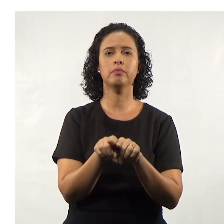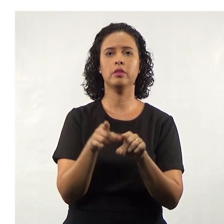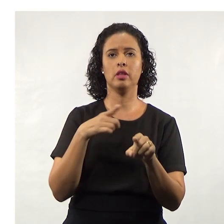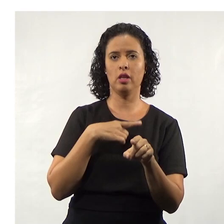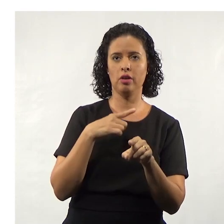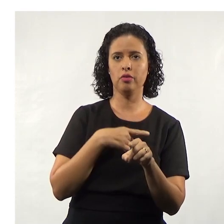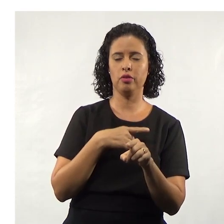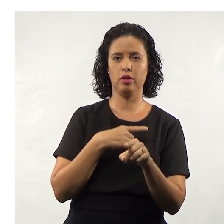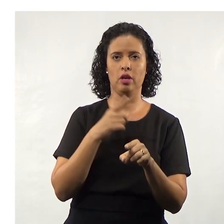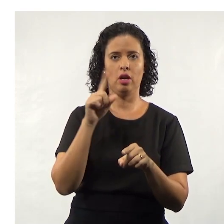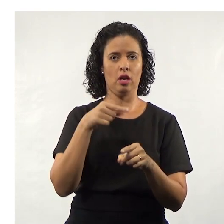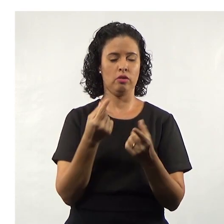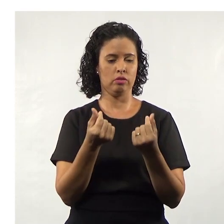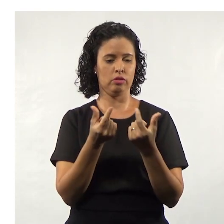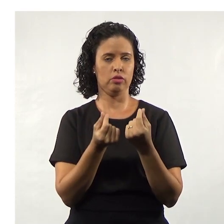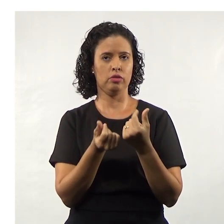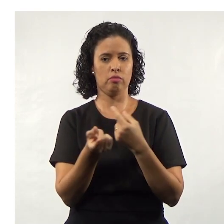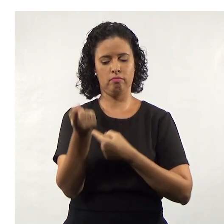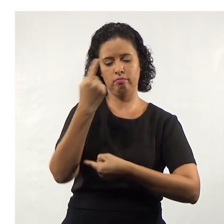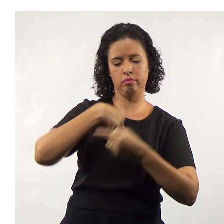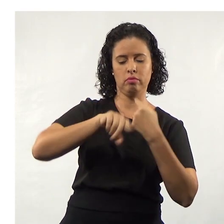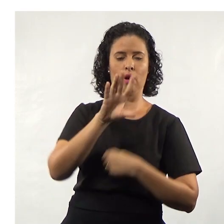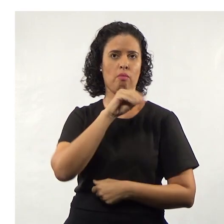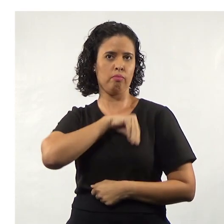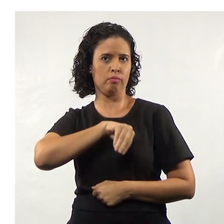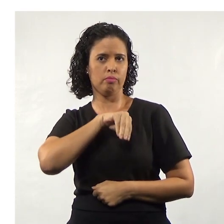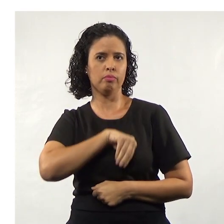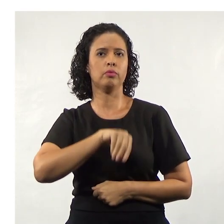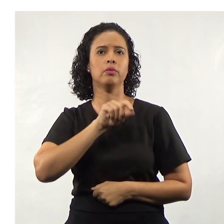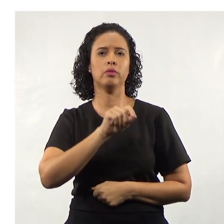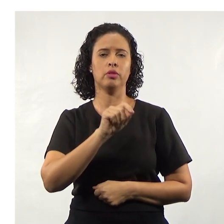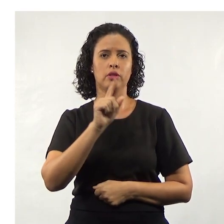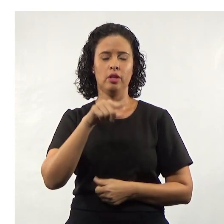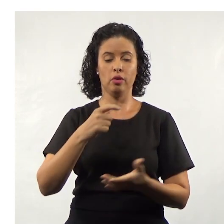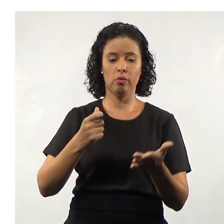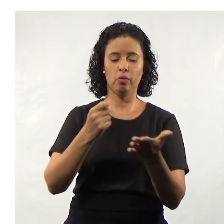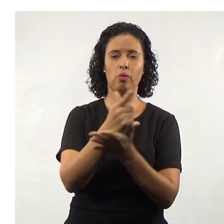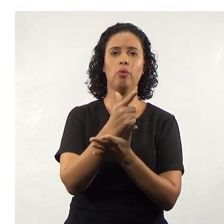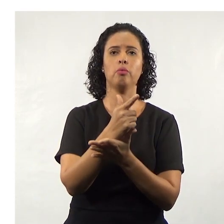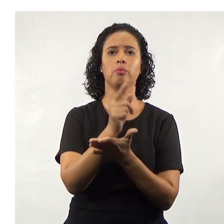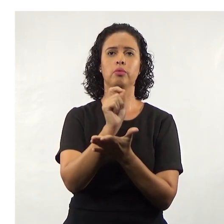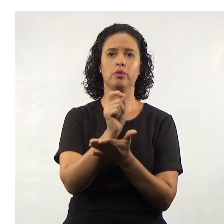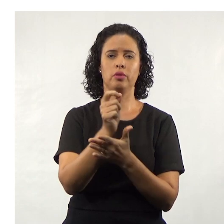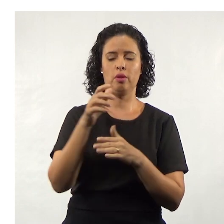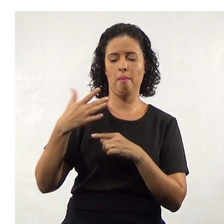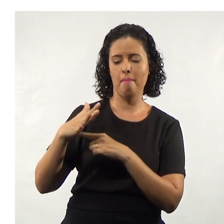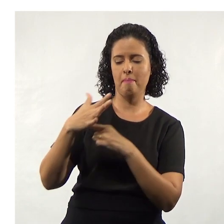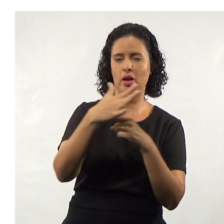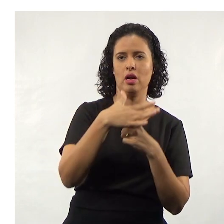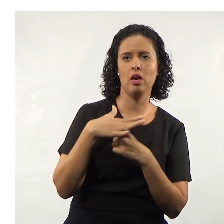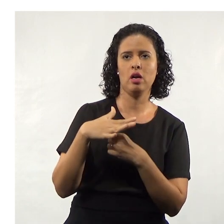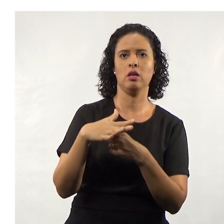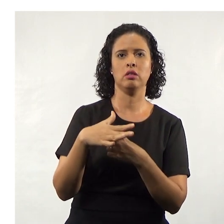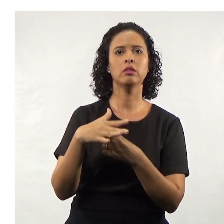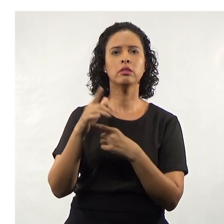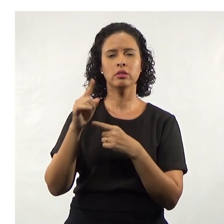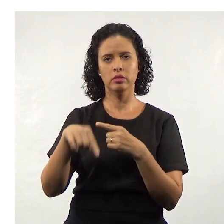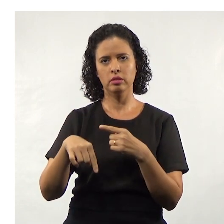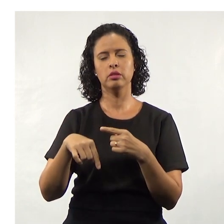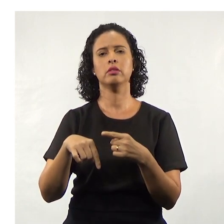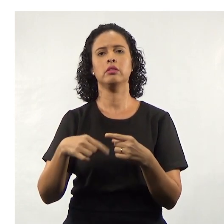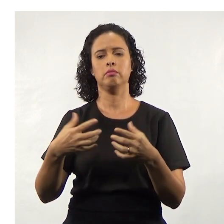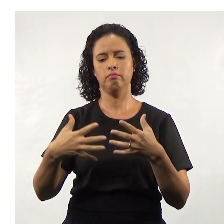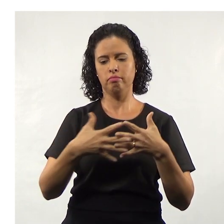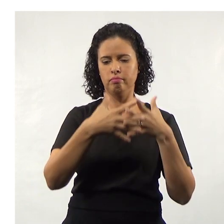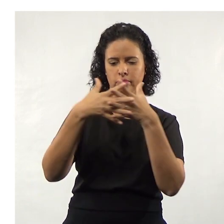volume de reembolso foi pelo fundo de financiamento, tá aqui, ó, para a aquisição de máquinas e equipamentos, o famoso FINAME. Quem